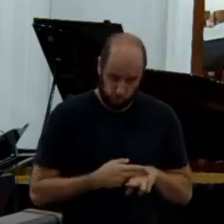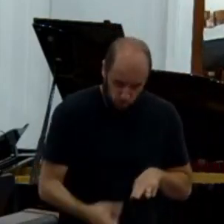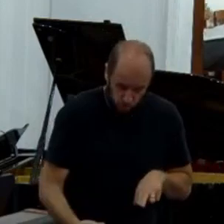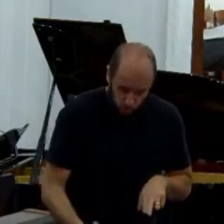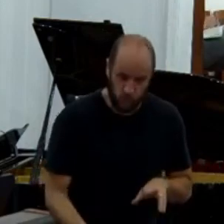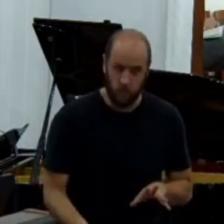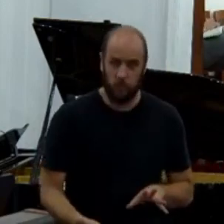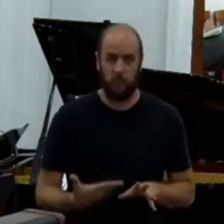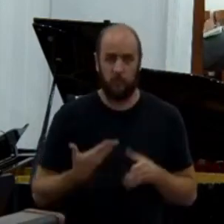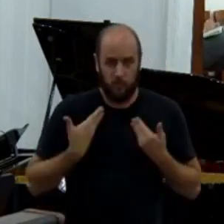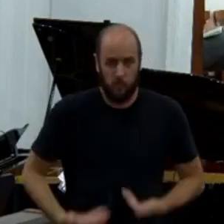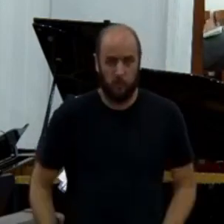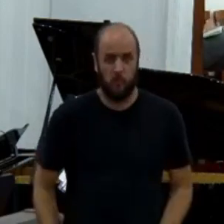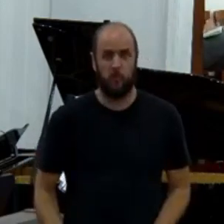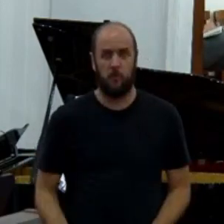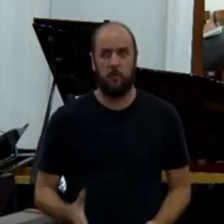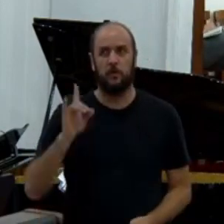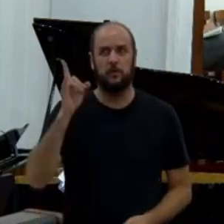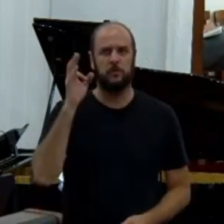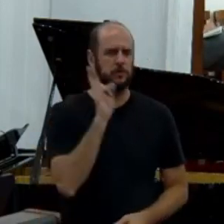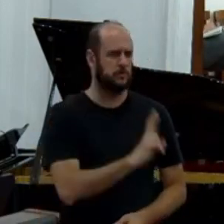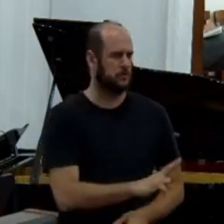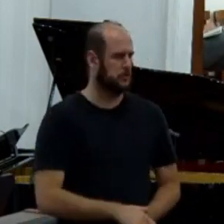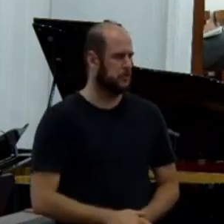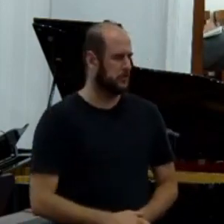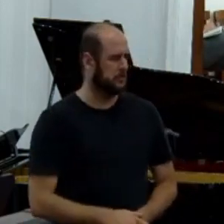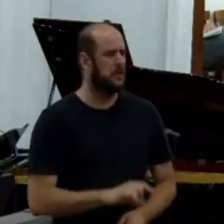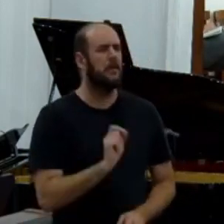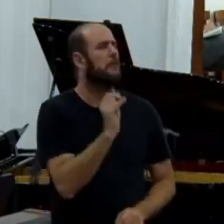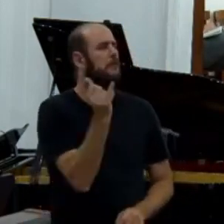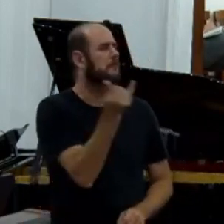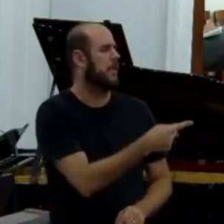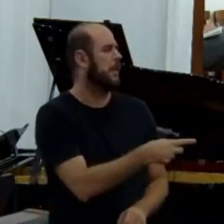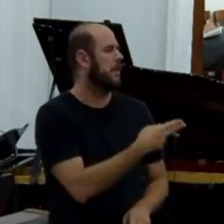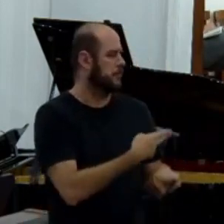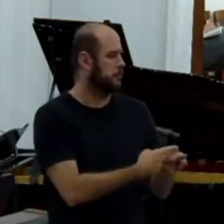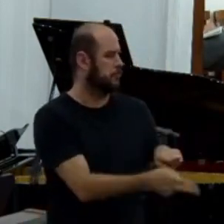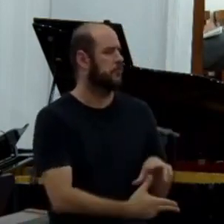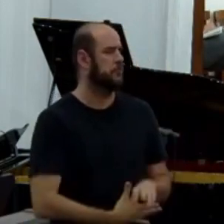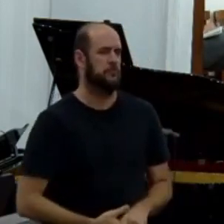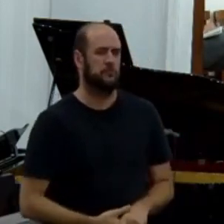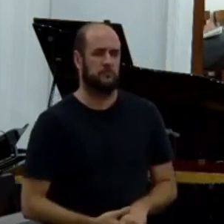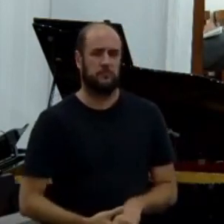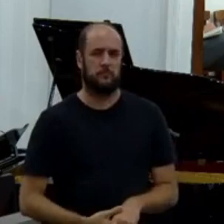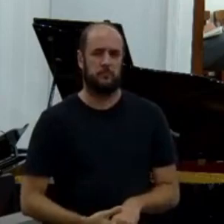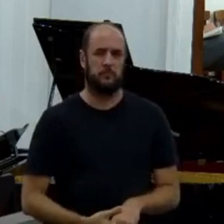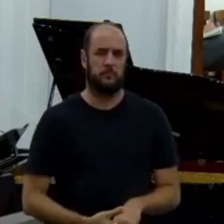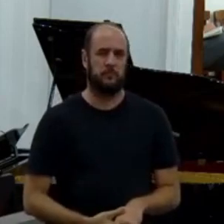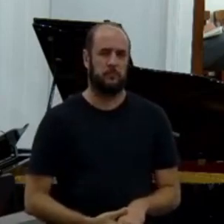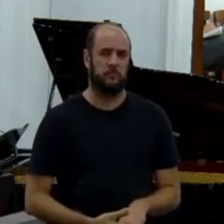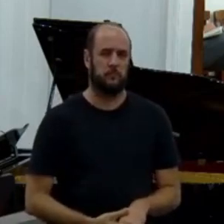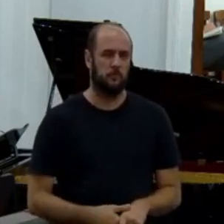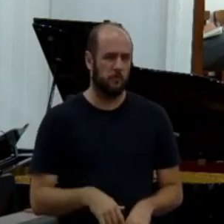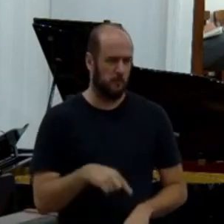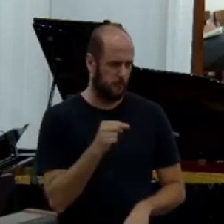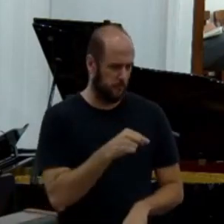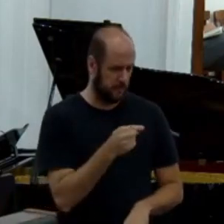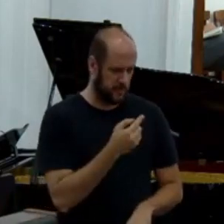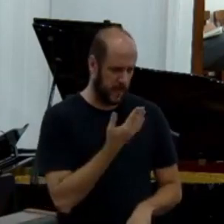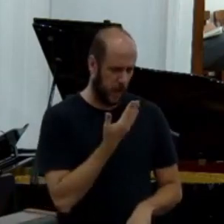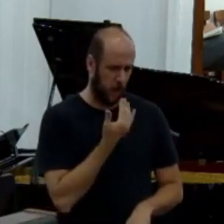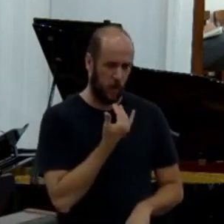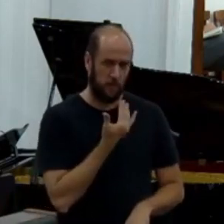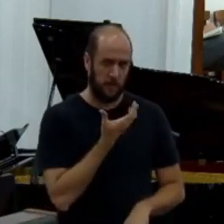E o Senhor rapidamente disse: quem te disse que estavas nu? Por acaso comeste